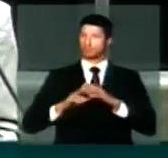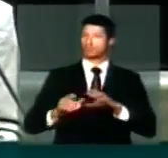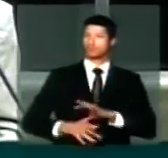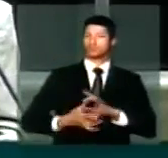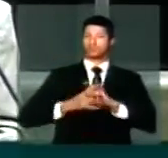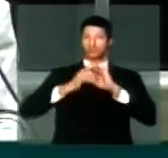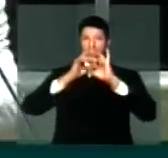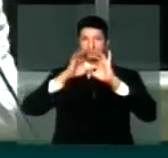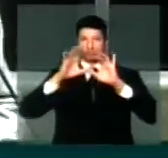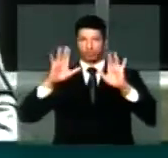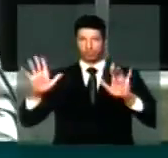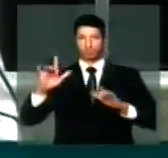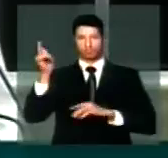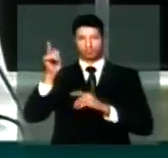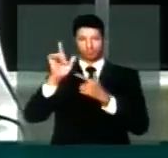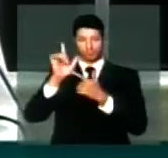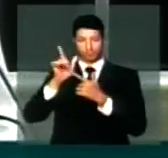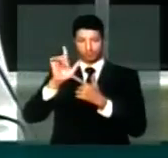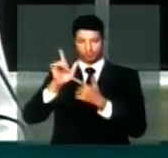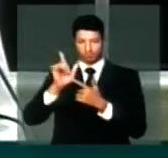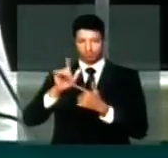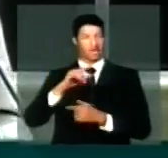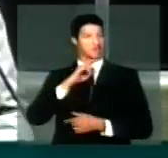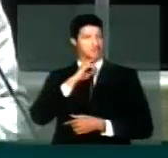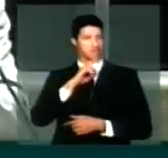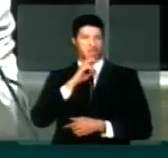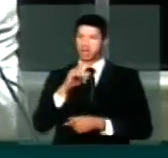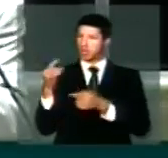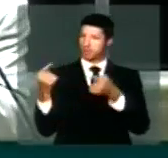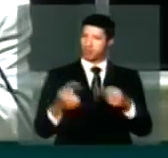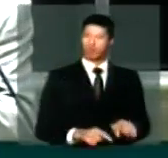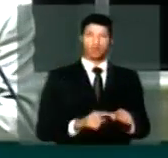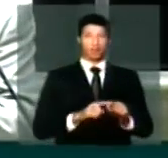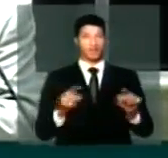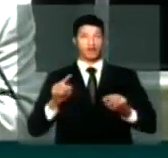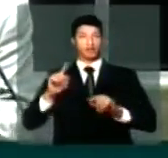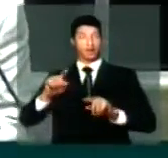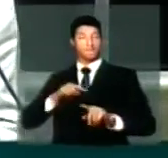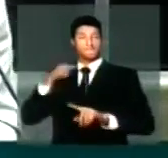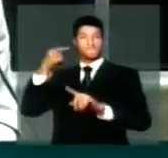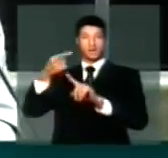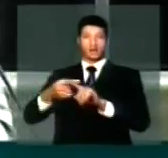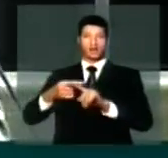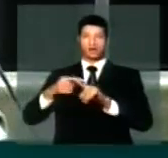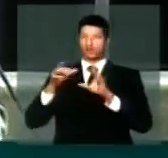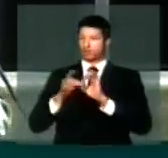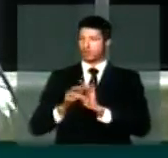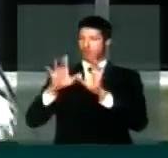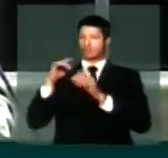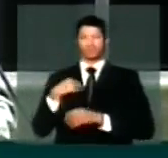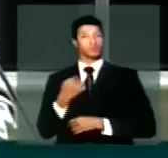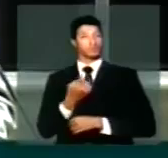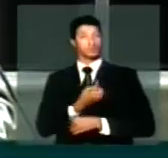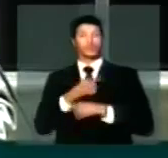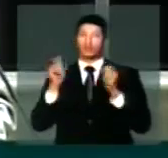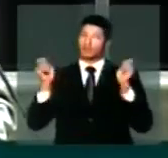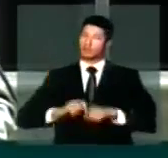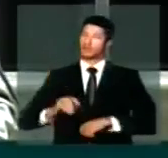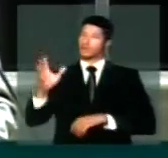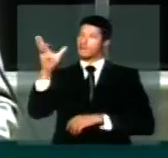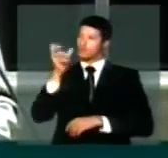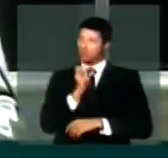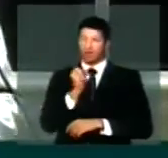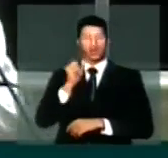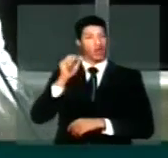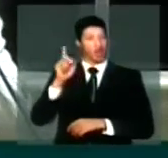independência do Legislativo. Ninguém será contra. Mas a maior independência que para nós deve ser